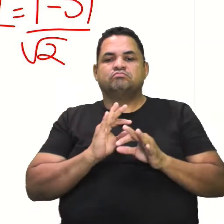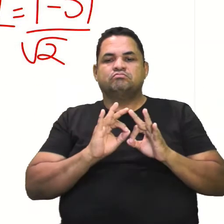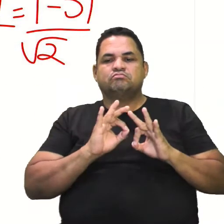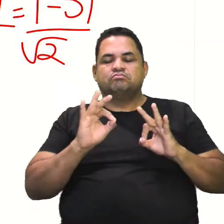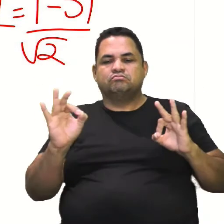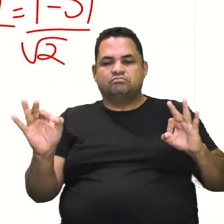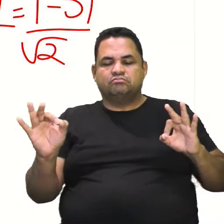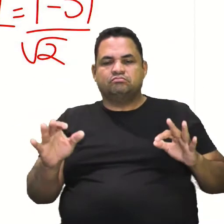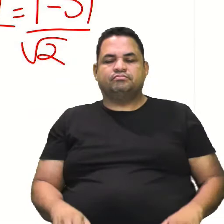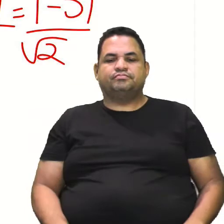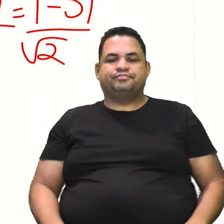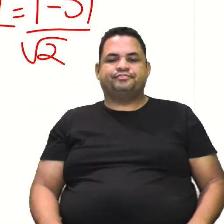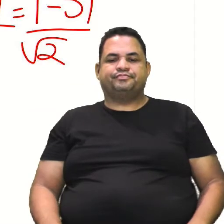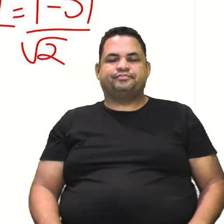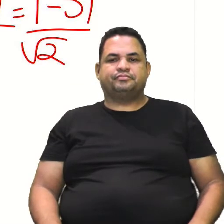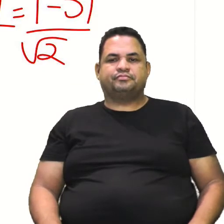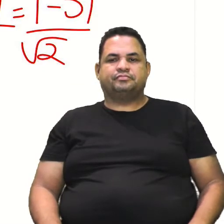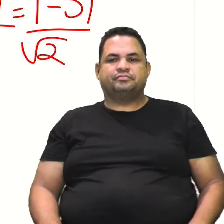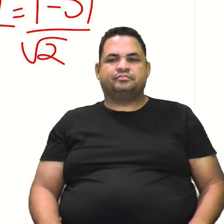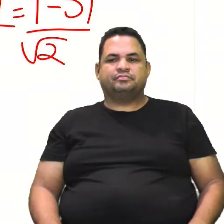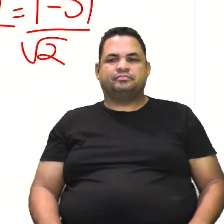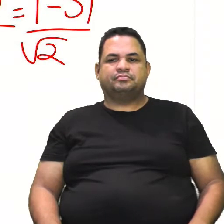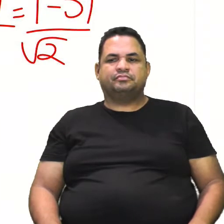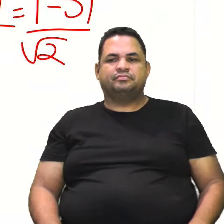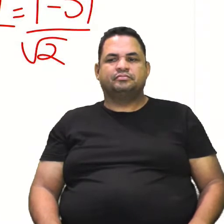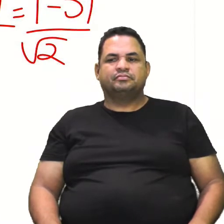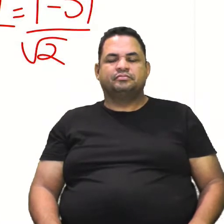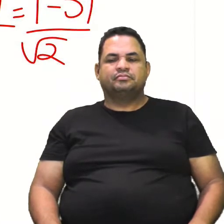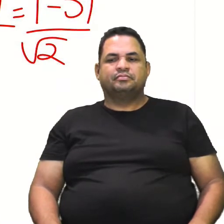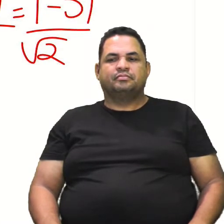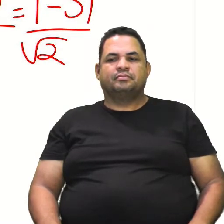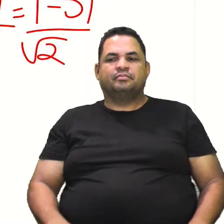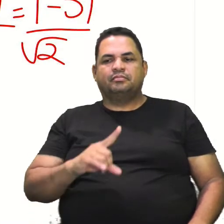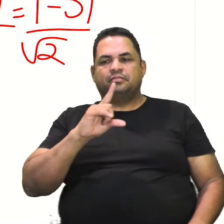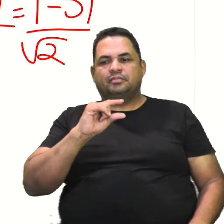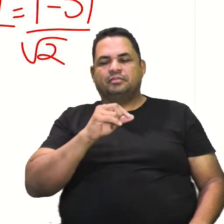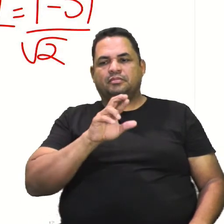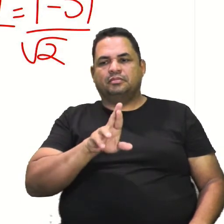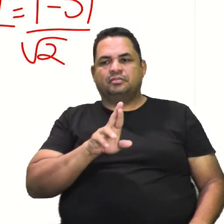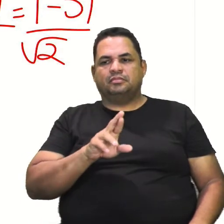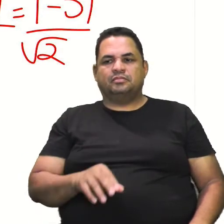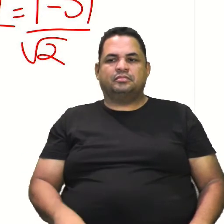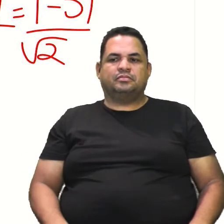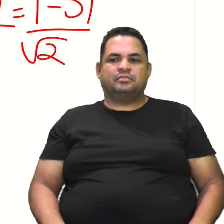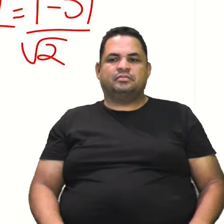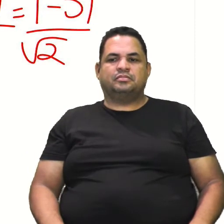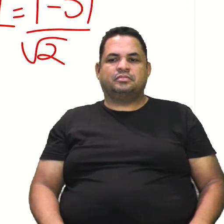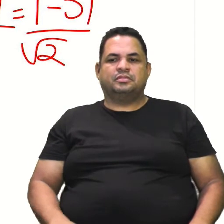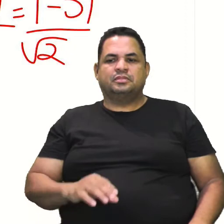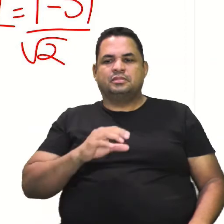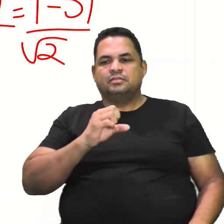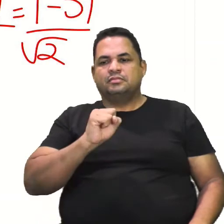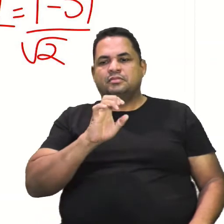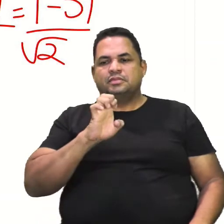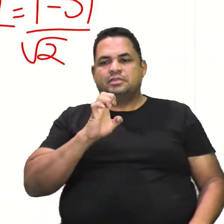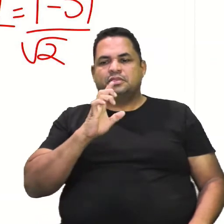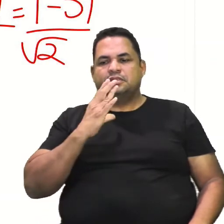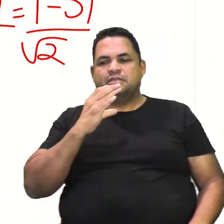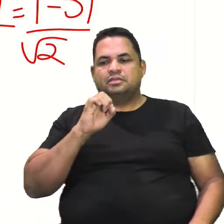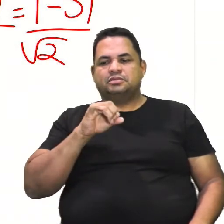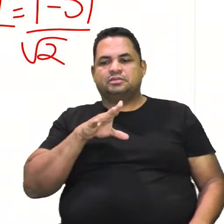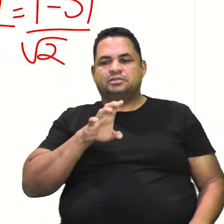a distância é menor que o raio, ela é